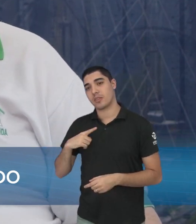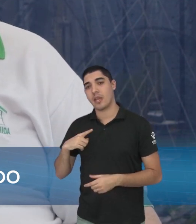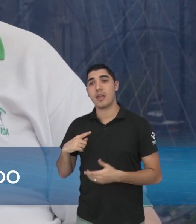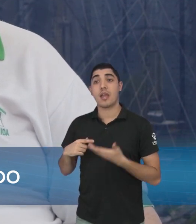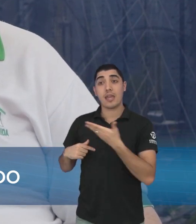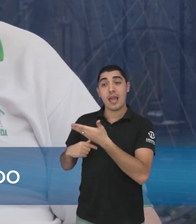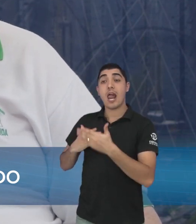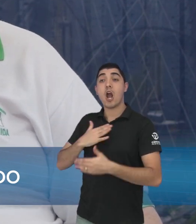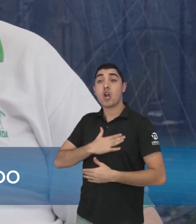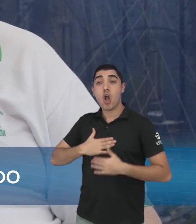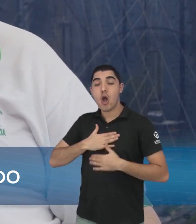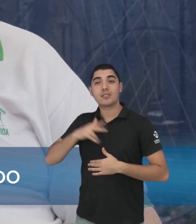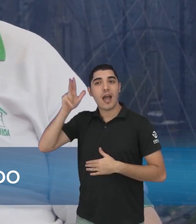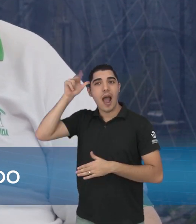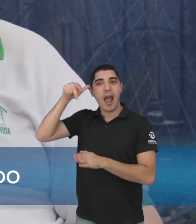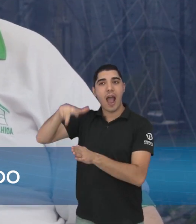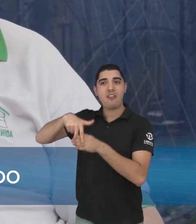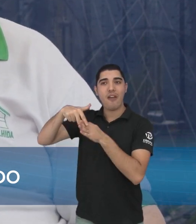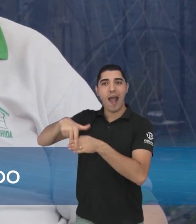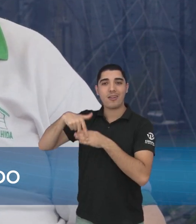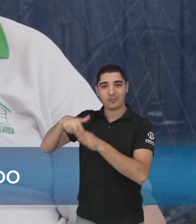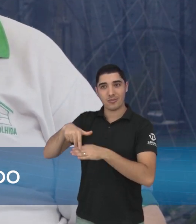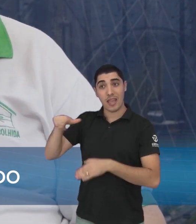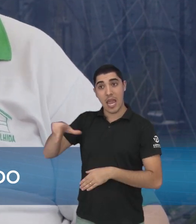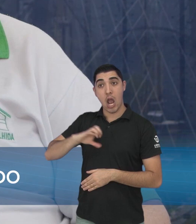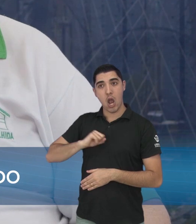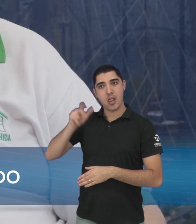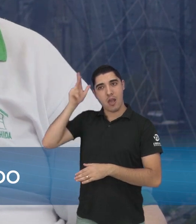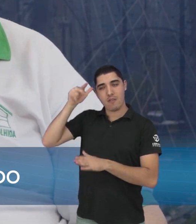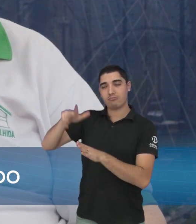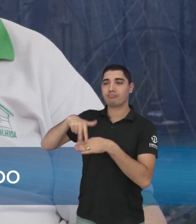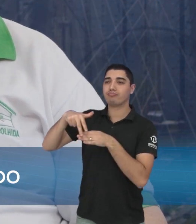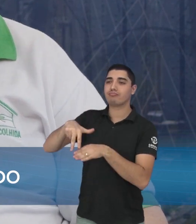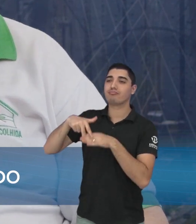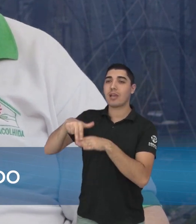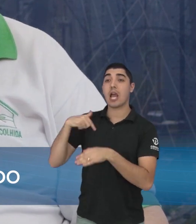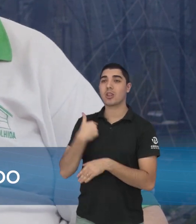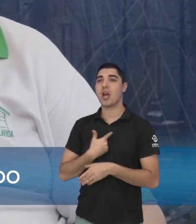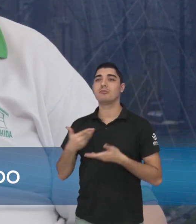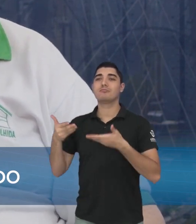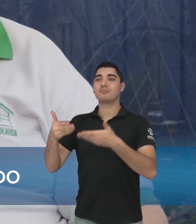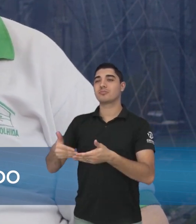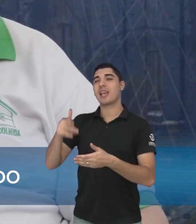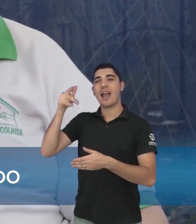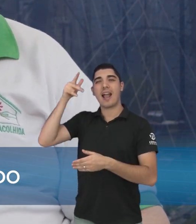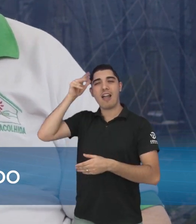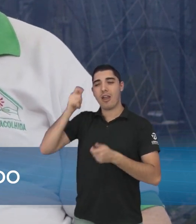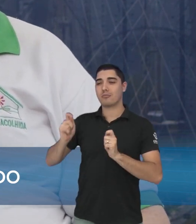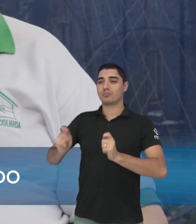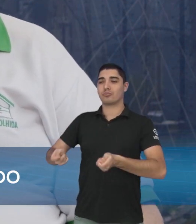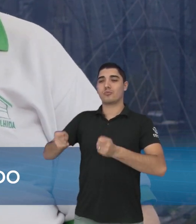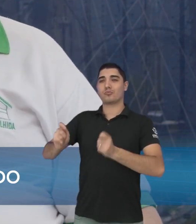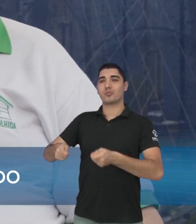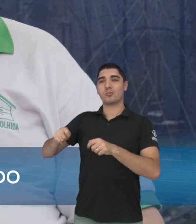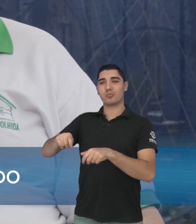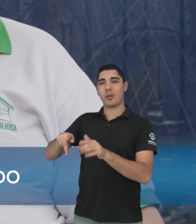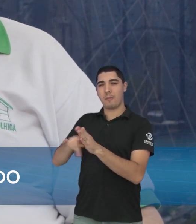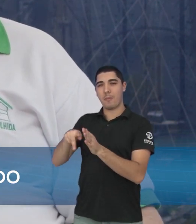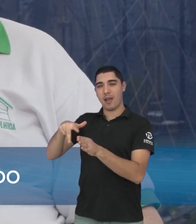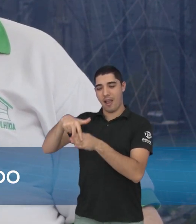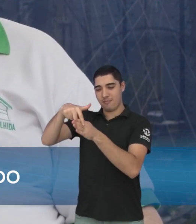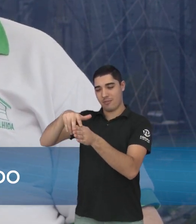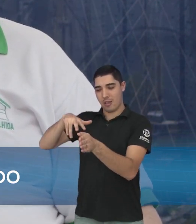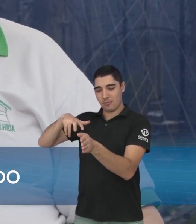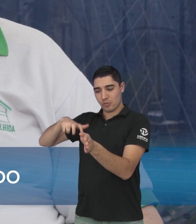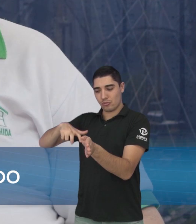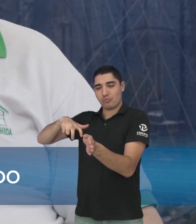aí ela gosta muito de andar de cavalo, ela foi andar de cavalo lá e fomos andar na charrete. Saiu da charrete,